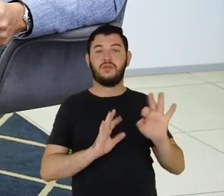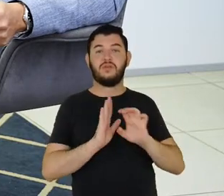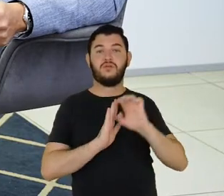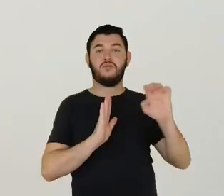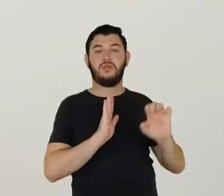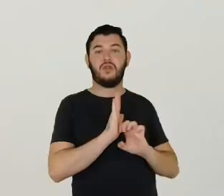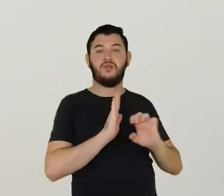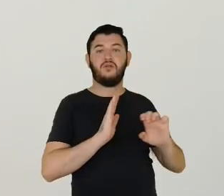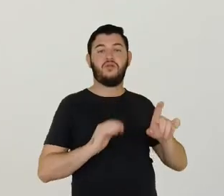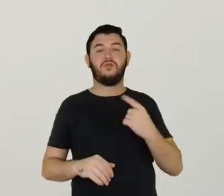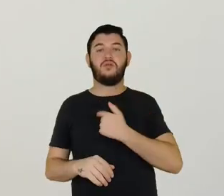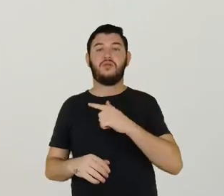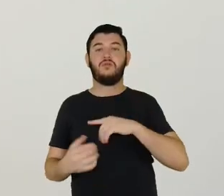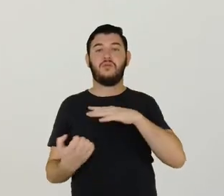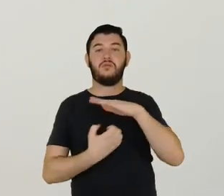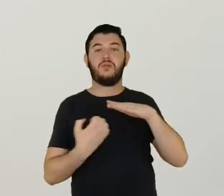presidente.